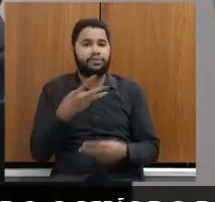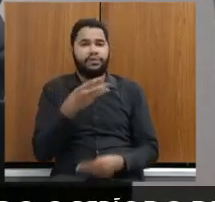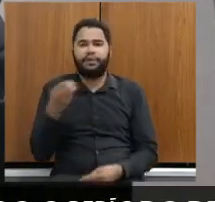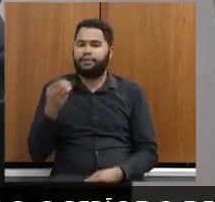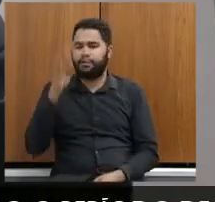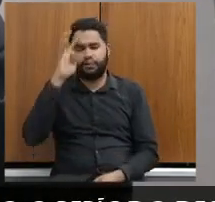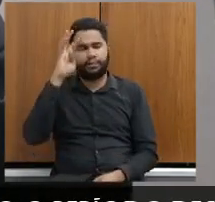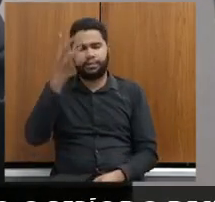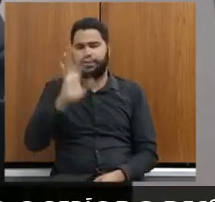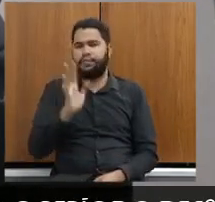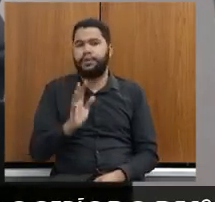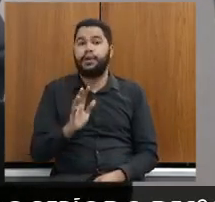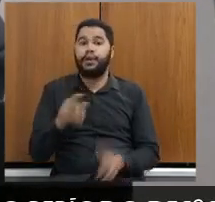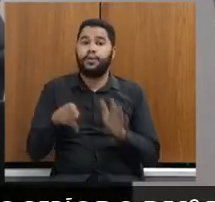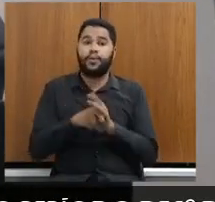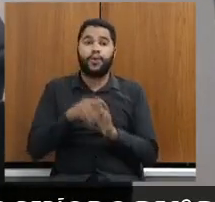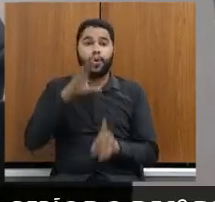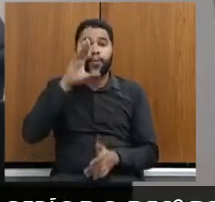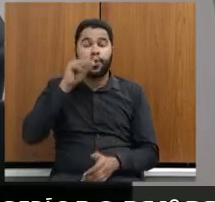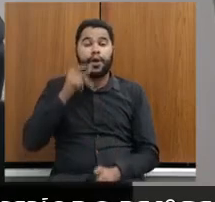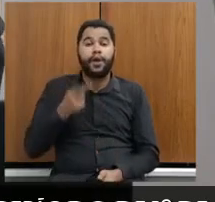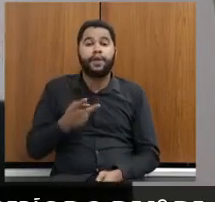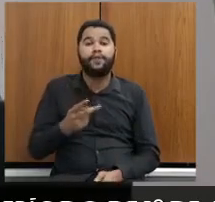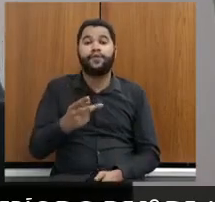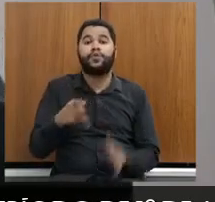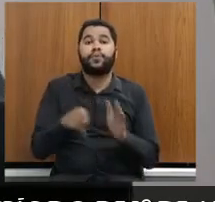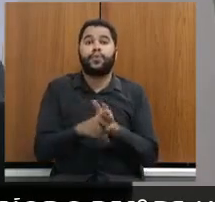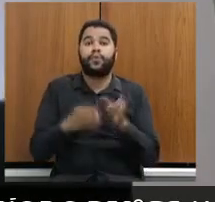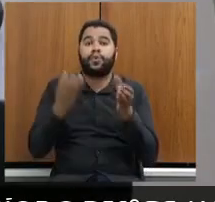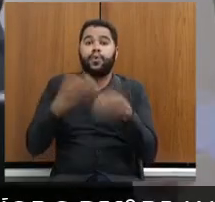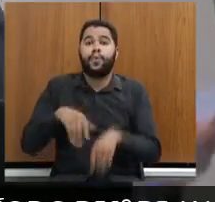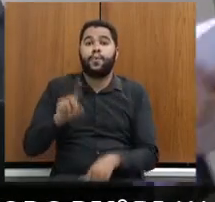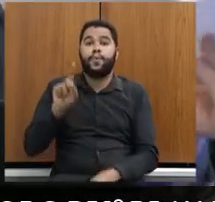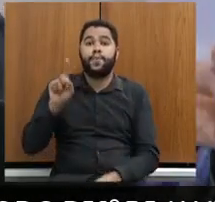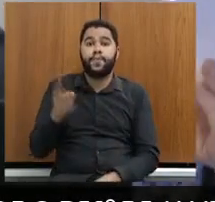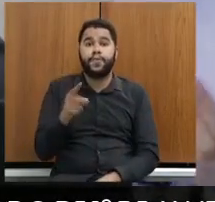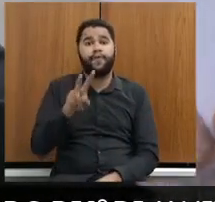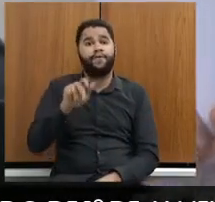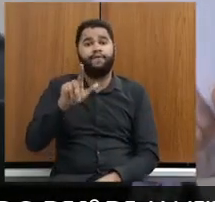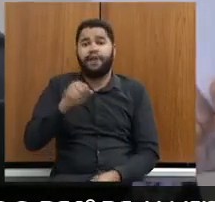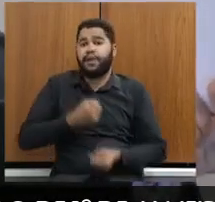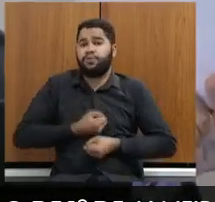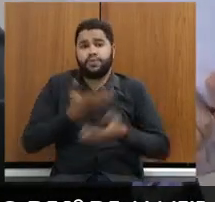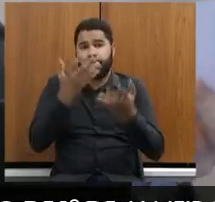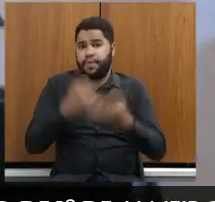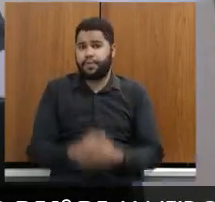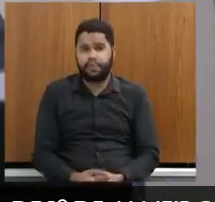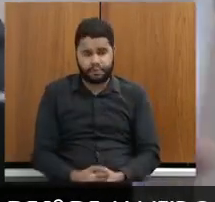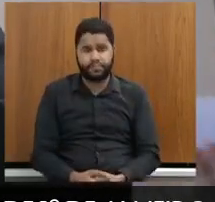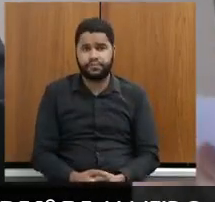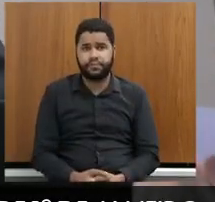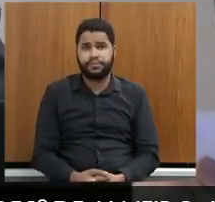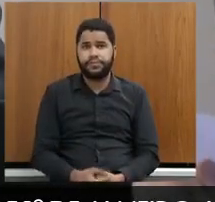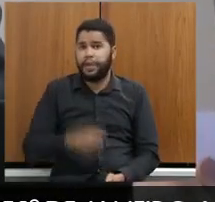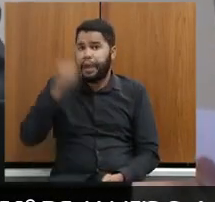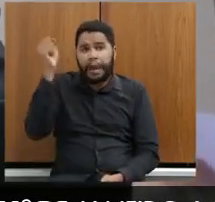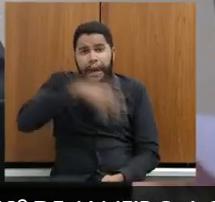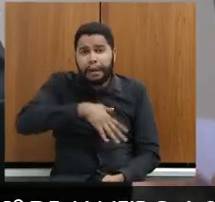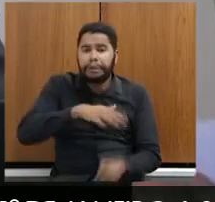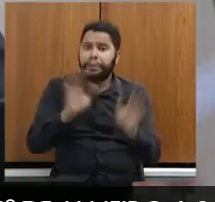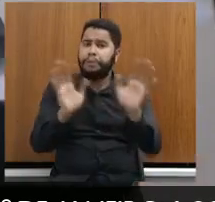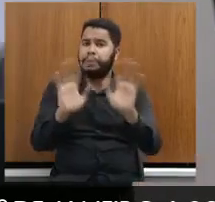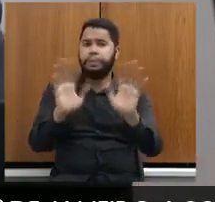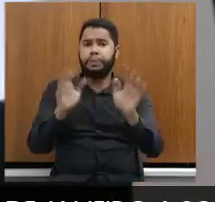não resolve para o corpo efetivo teremos que fazer um concurso para 1000 vale isso é um desabafo não houve agressão nem o